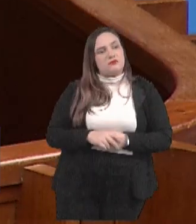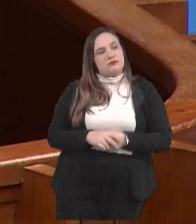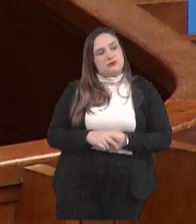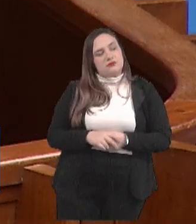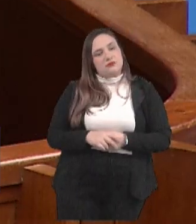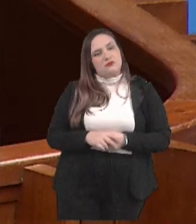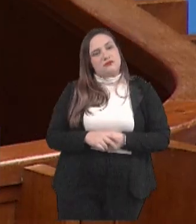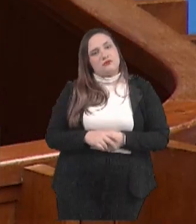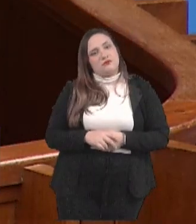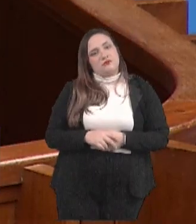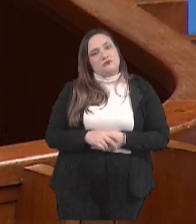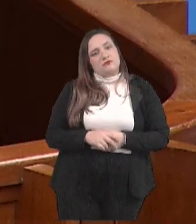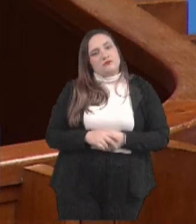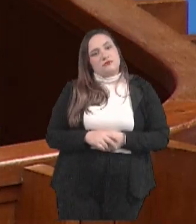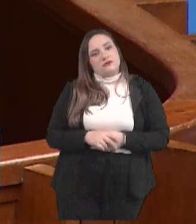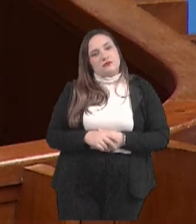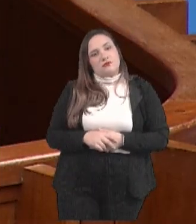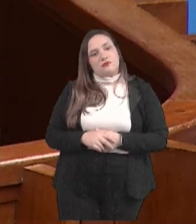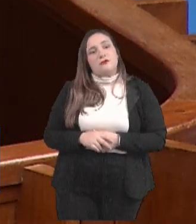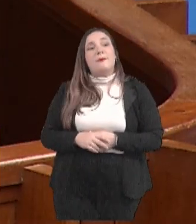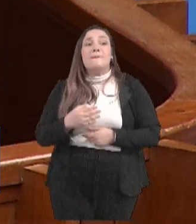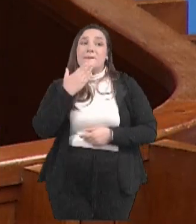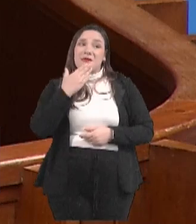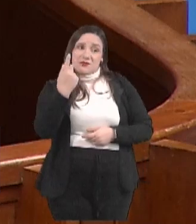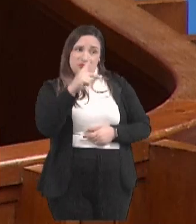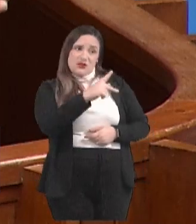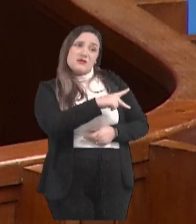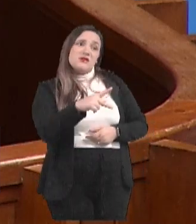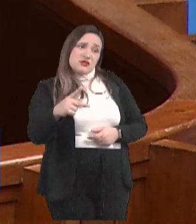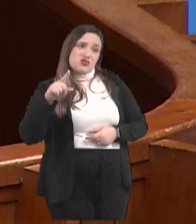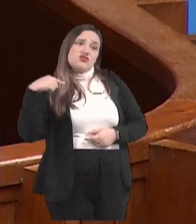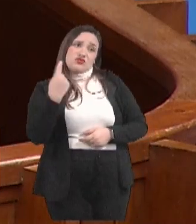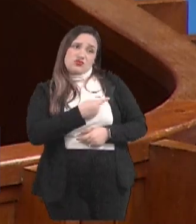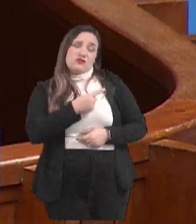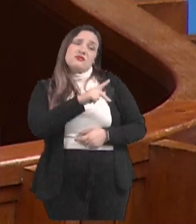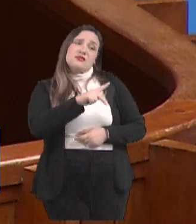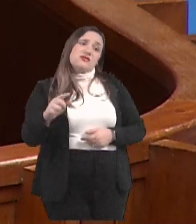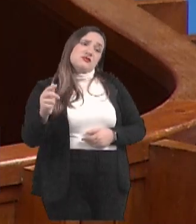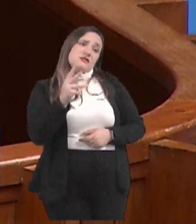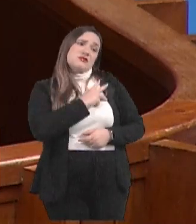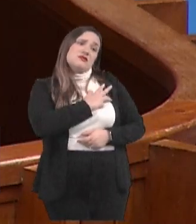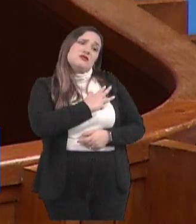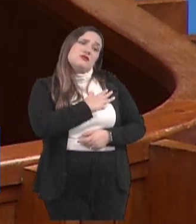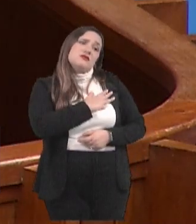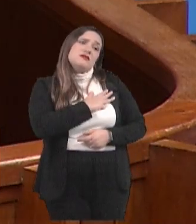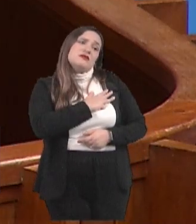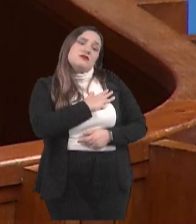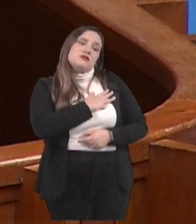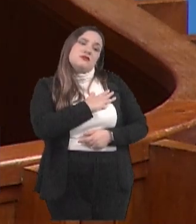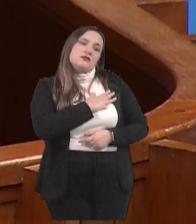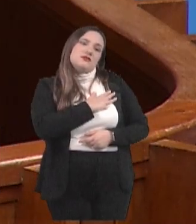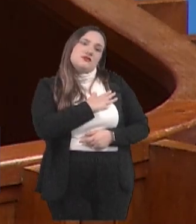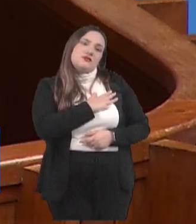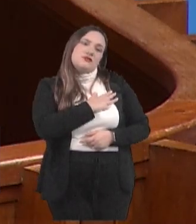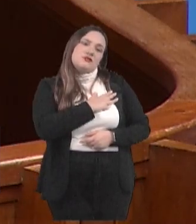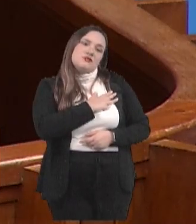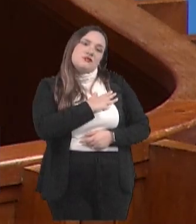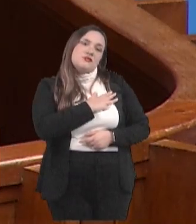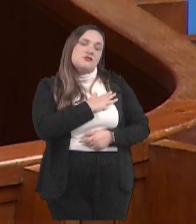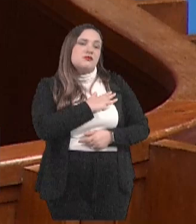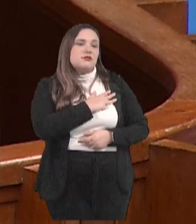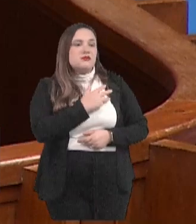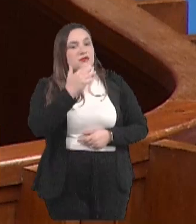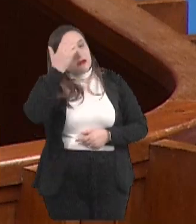o seu governador, o nosso presidente, Luiz Inácio Lula da Silva, Nosso governador e nosso